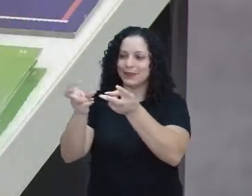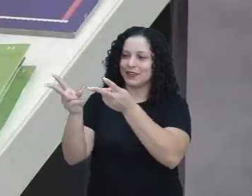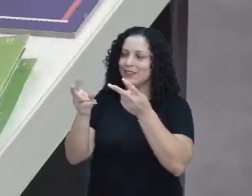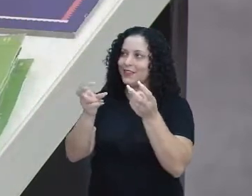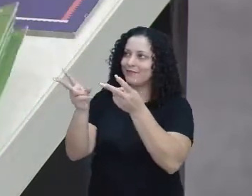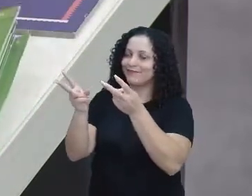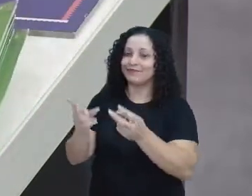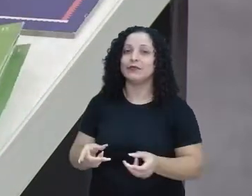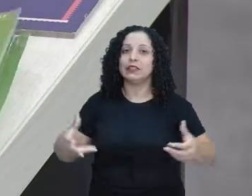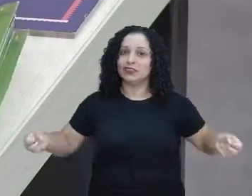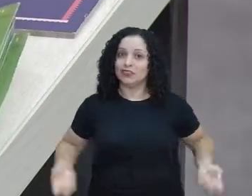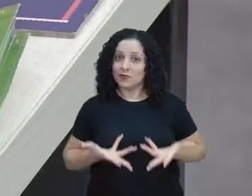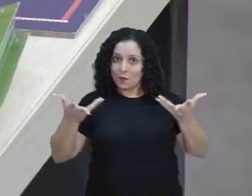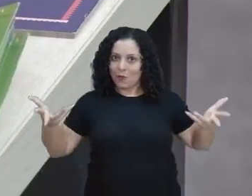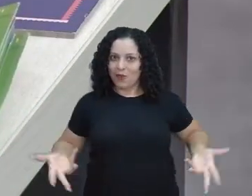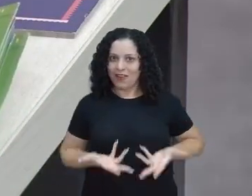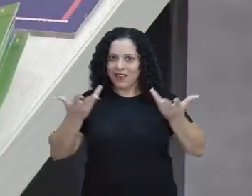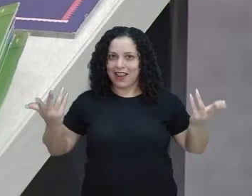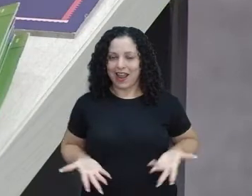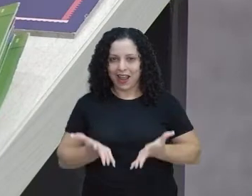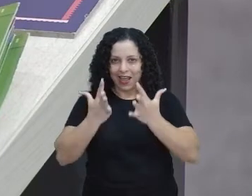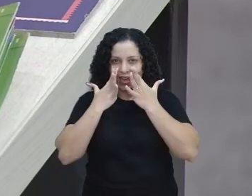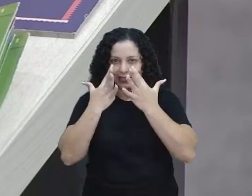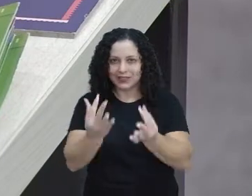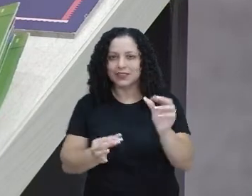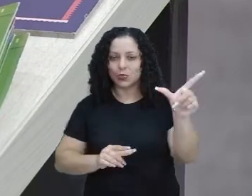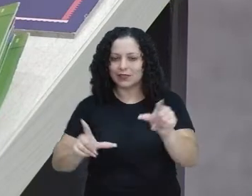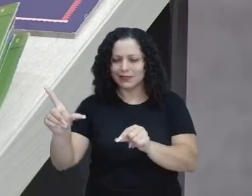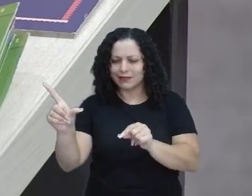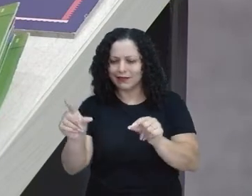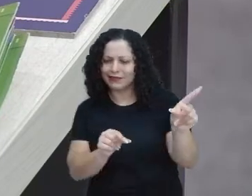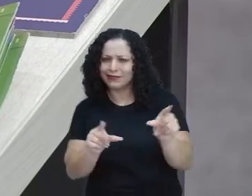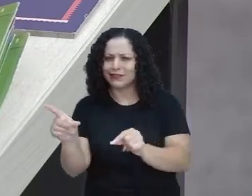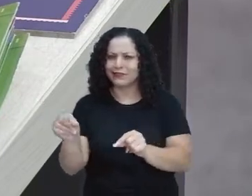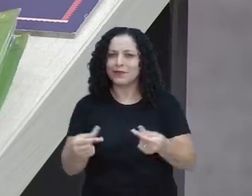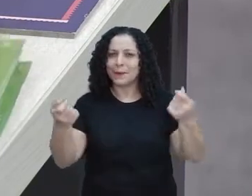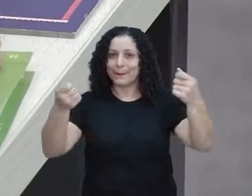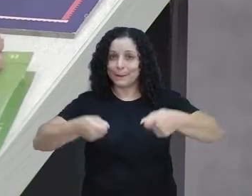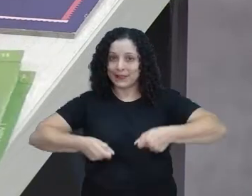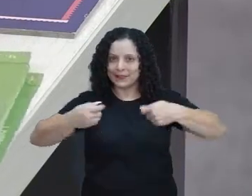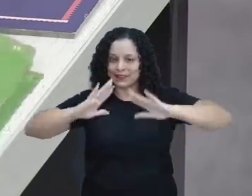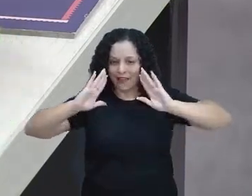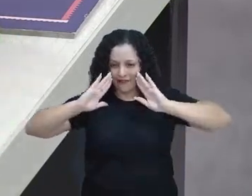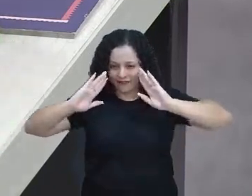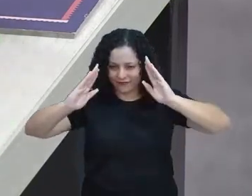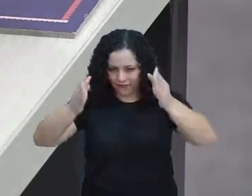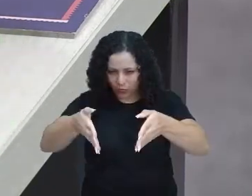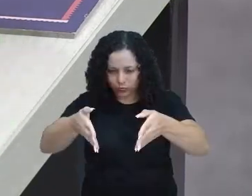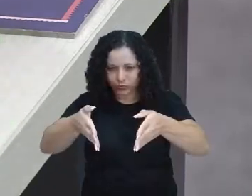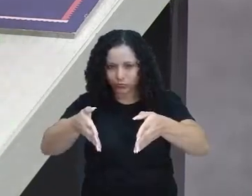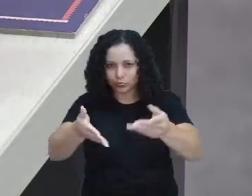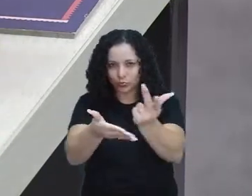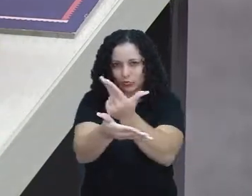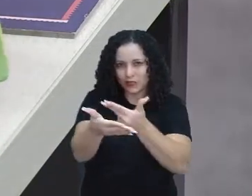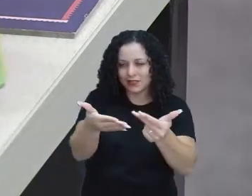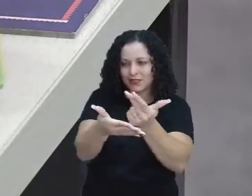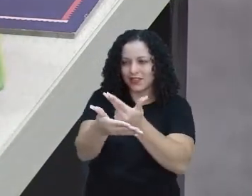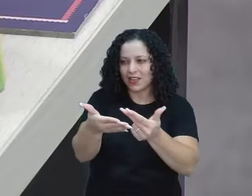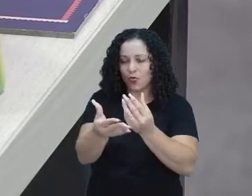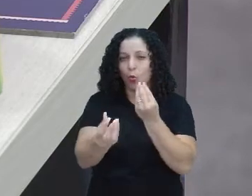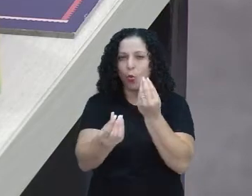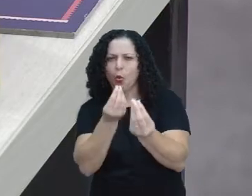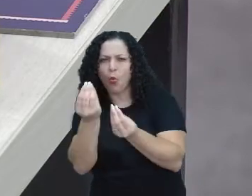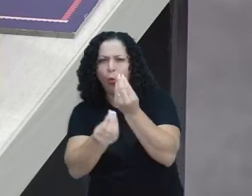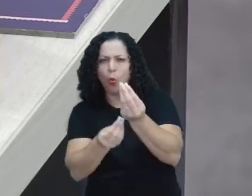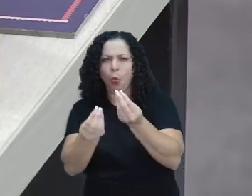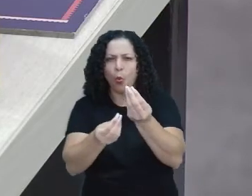estamos estimulando a atenção seletiva, porque ele precisa prestar atenção aqui na indicação de como eu